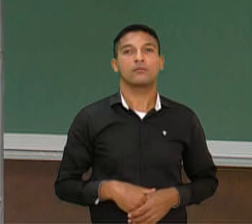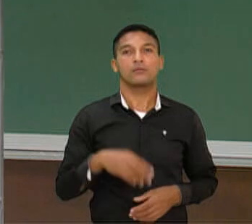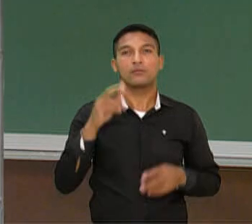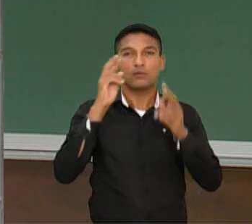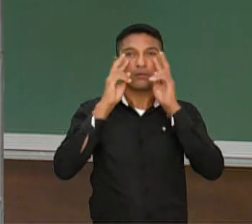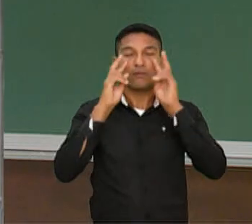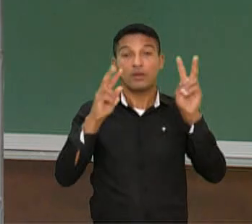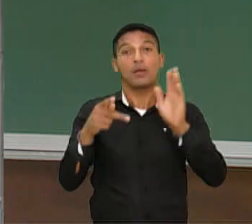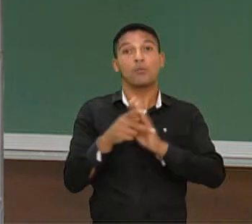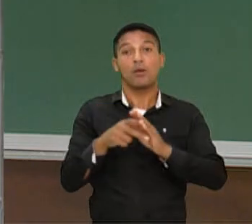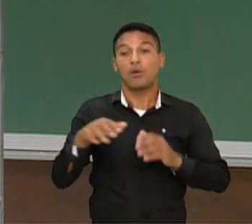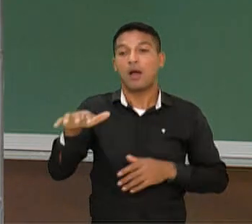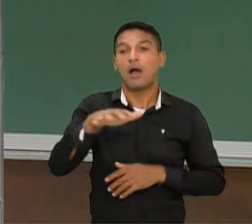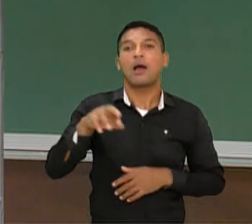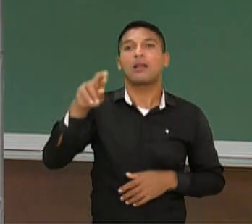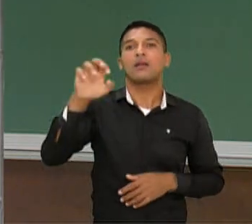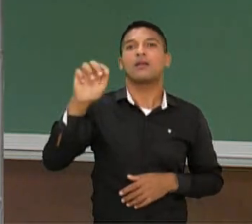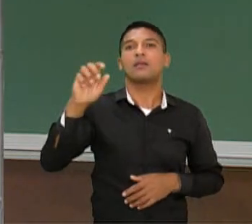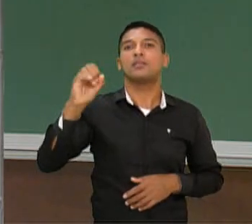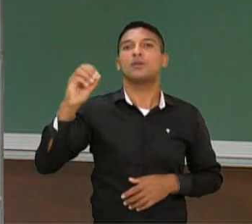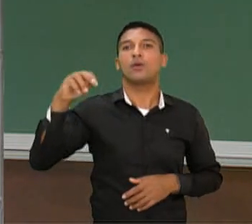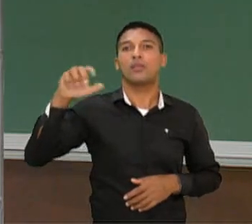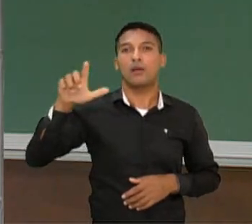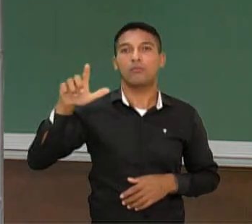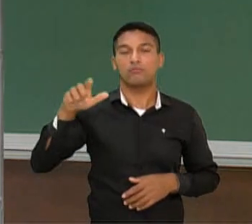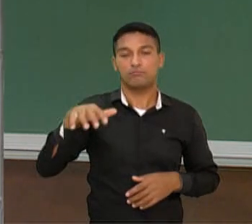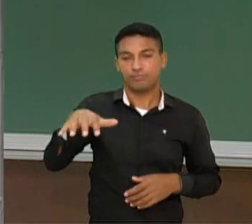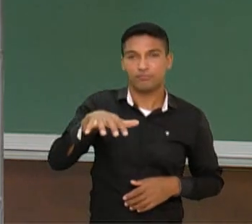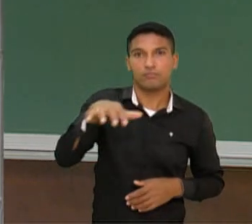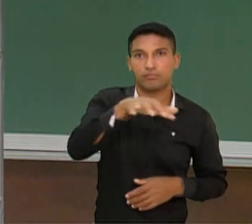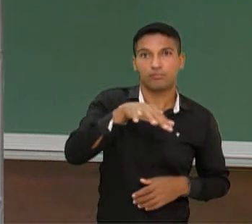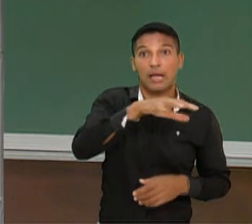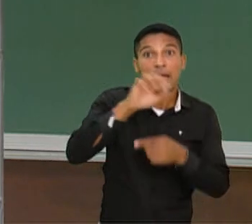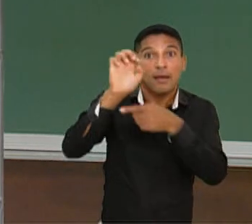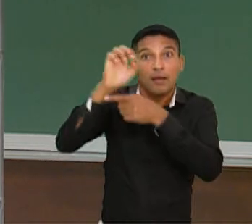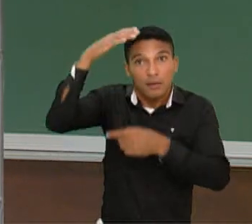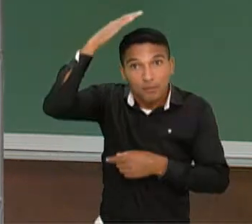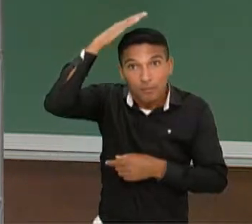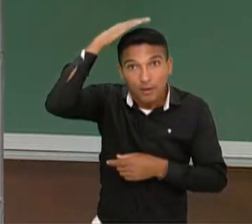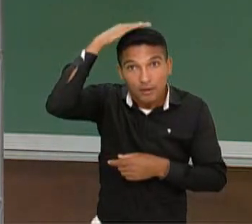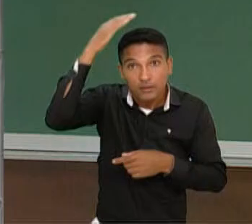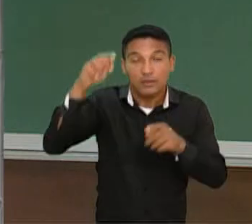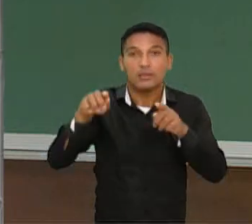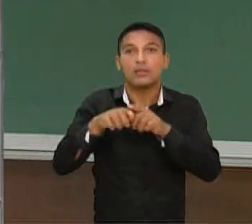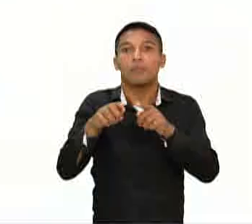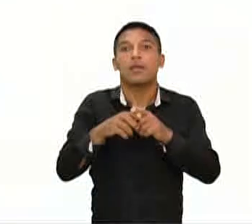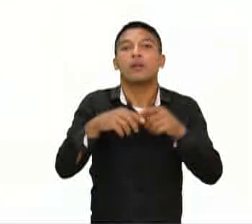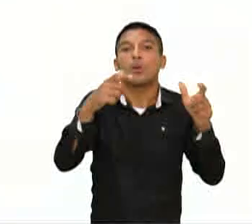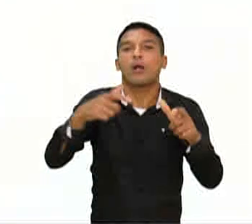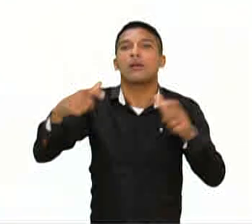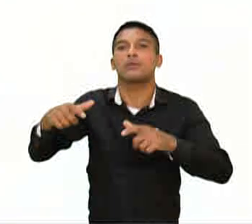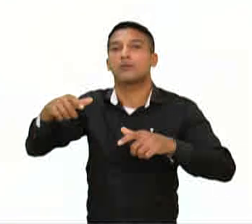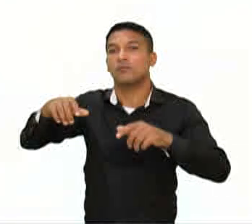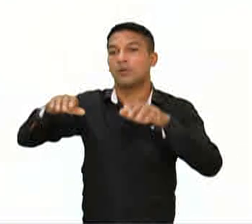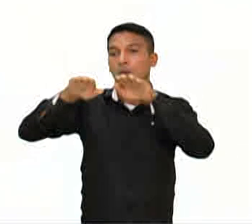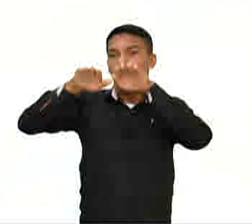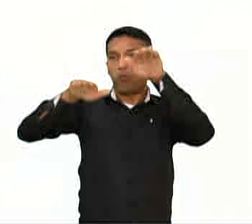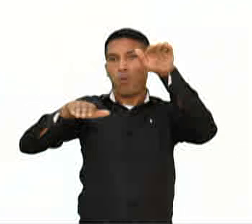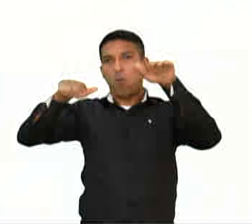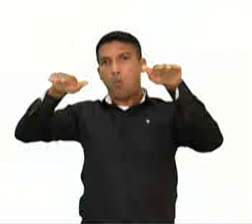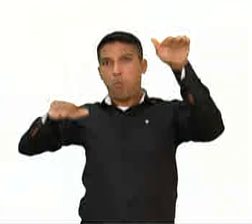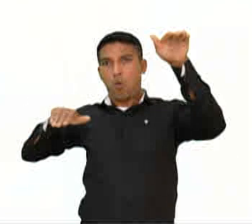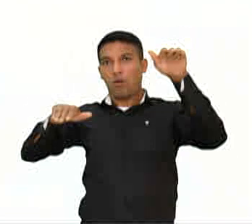denominações regionais e a localização geográfica dos planaltos, assinale a alternativa correta. Letra A. O primeiro